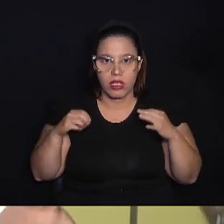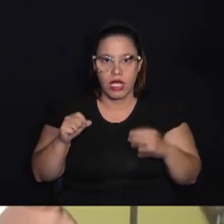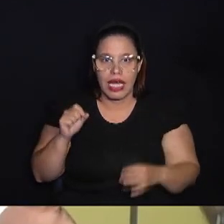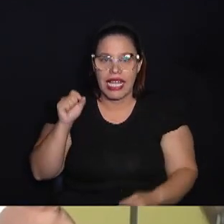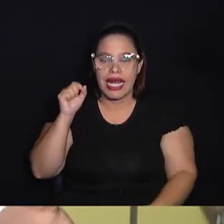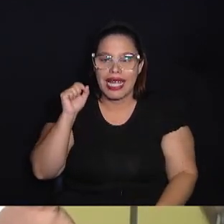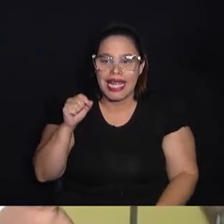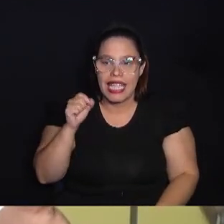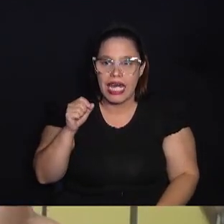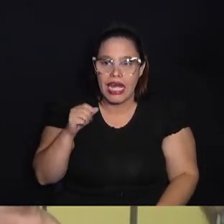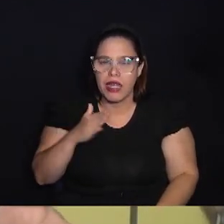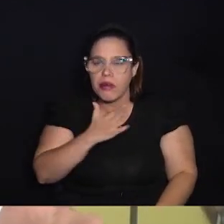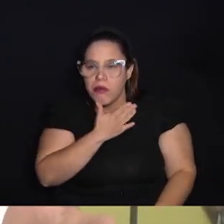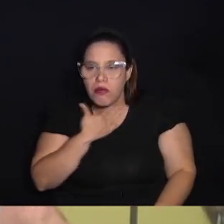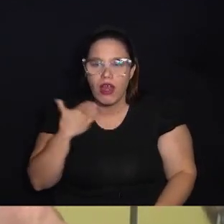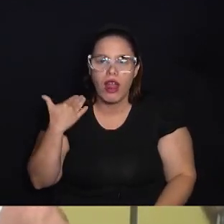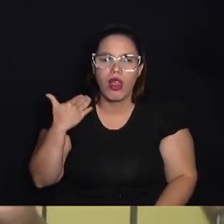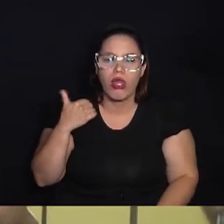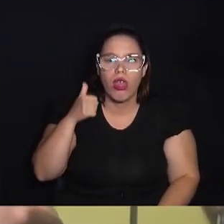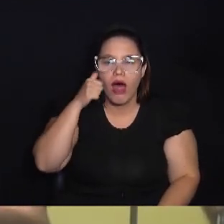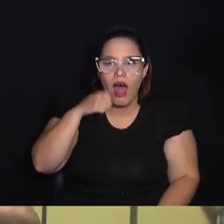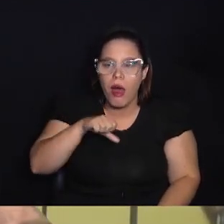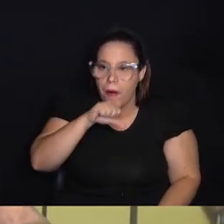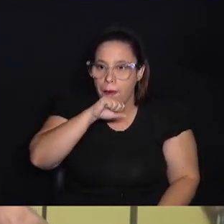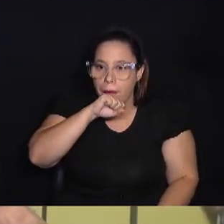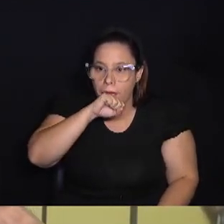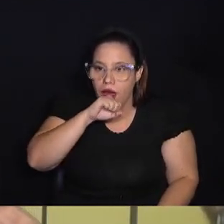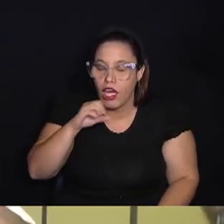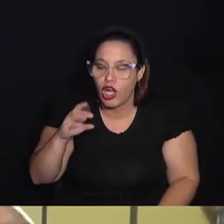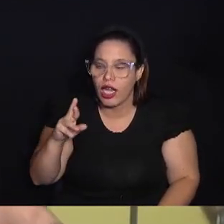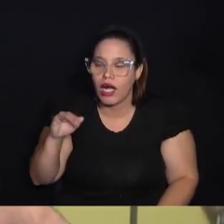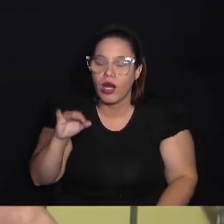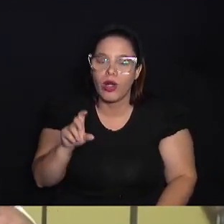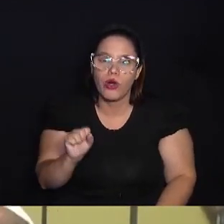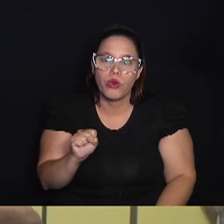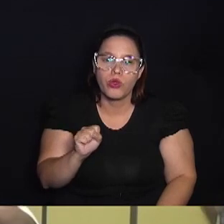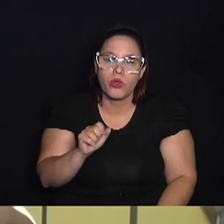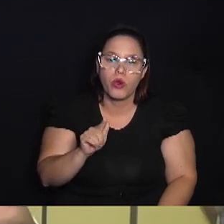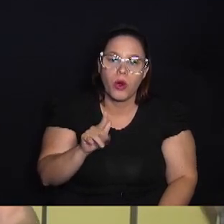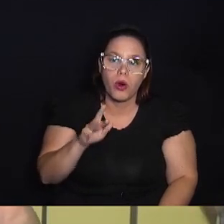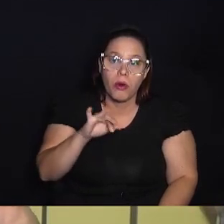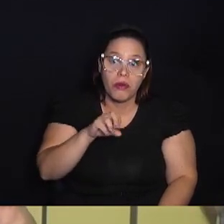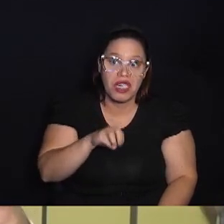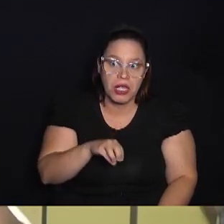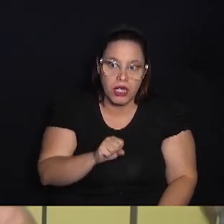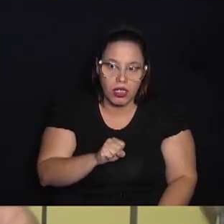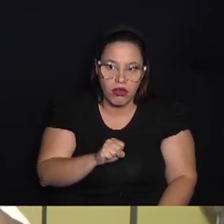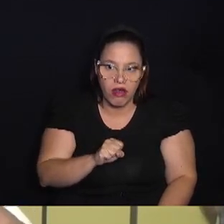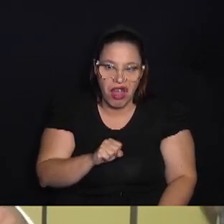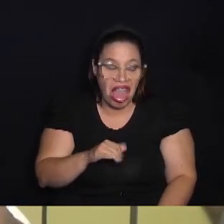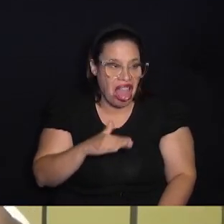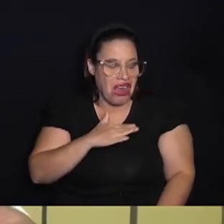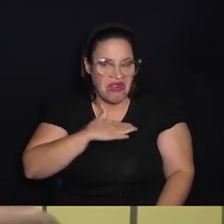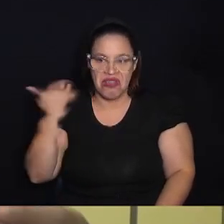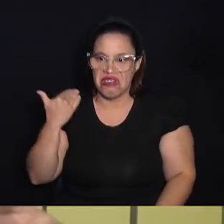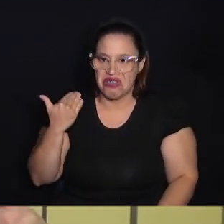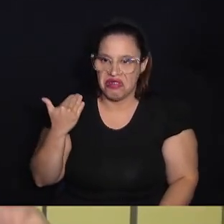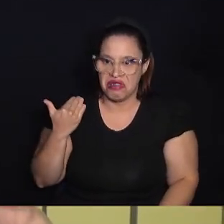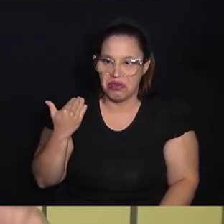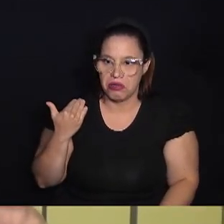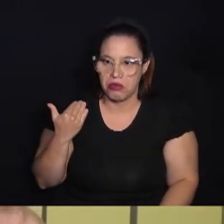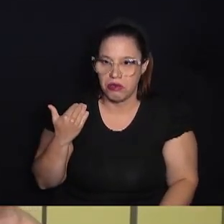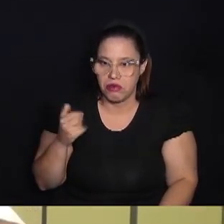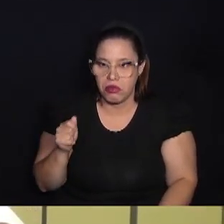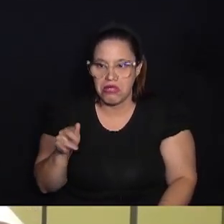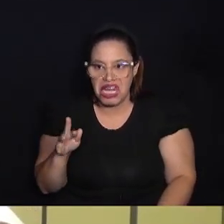a mãe de Carlos Gomes então para quem não sabe da história né a mãe de Carlos Gomes foi assassinada né né a gente considera o primeiro femicídio